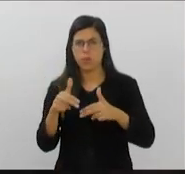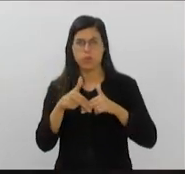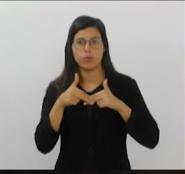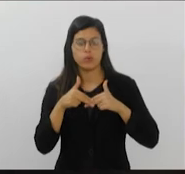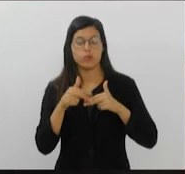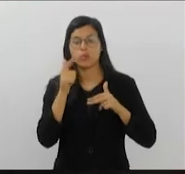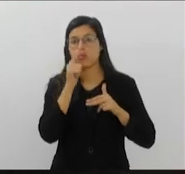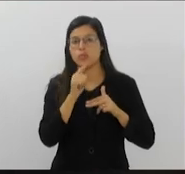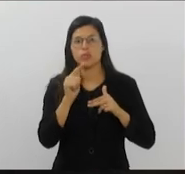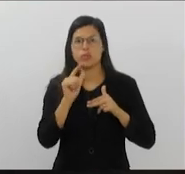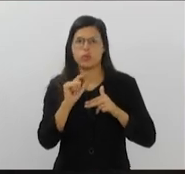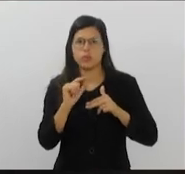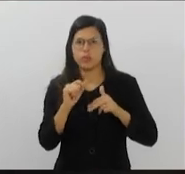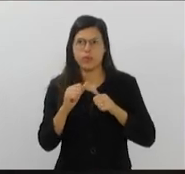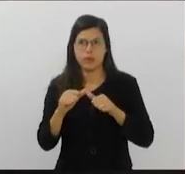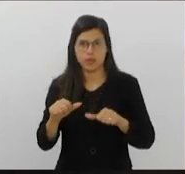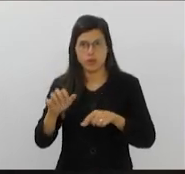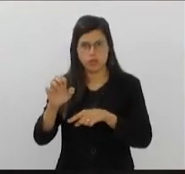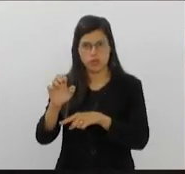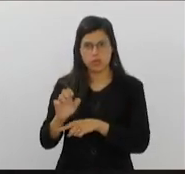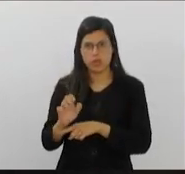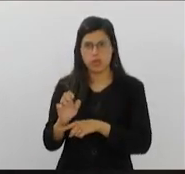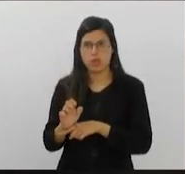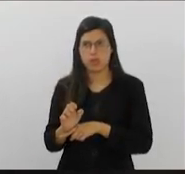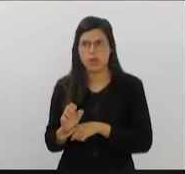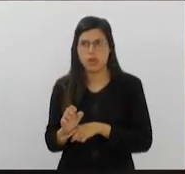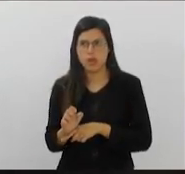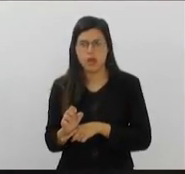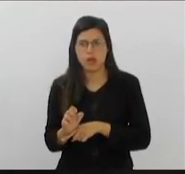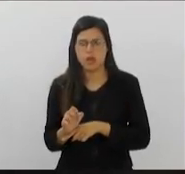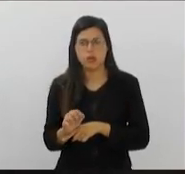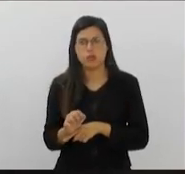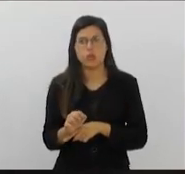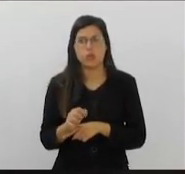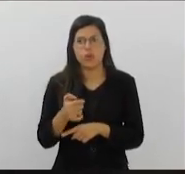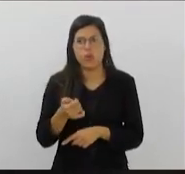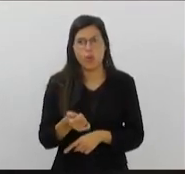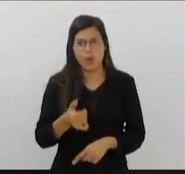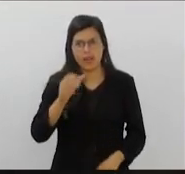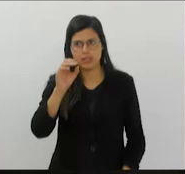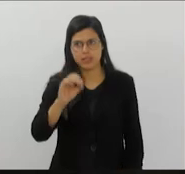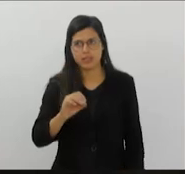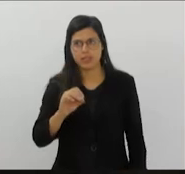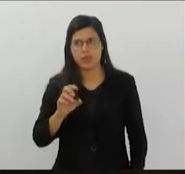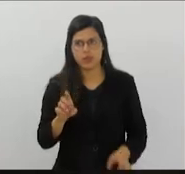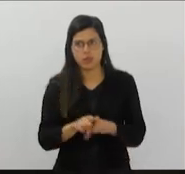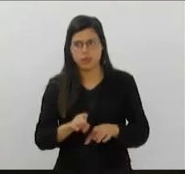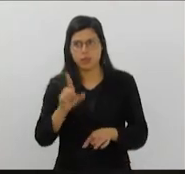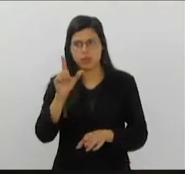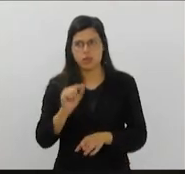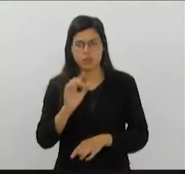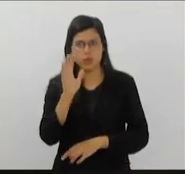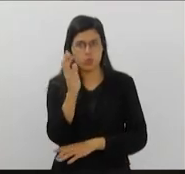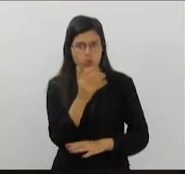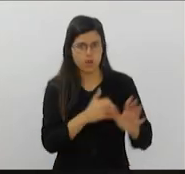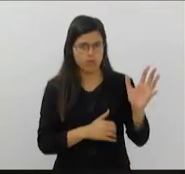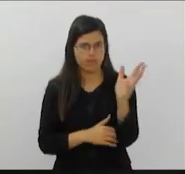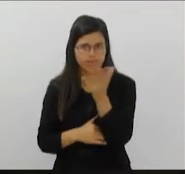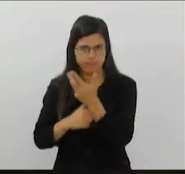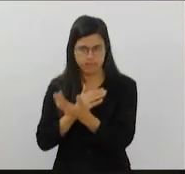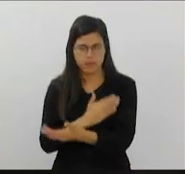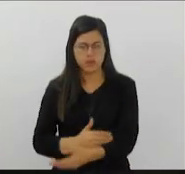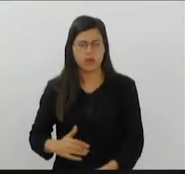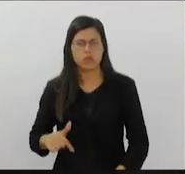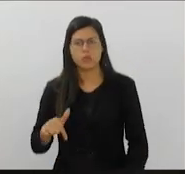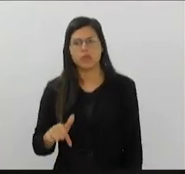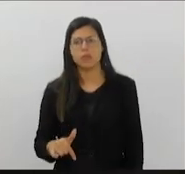conseguido manter o nosso estado praticamente no índice quase zero e também reduzir o desmatamento. Então, esse acho que é um grande